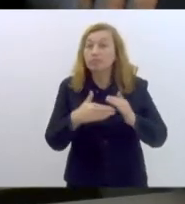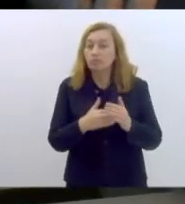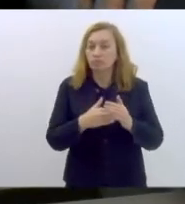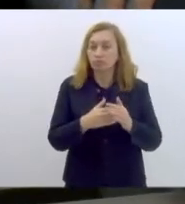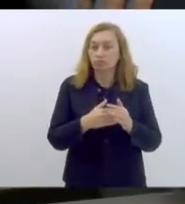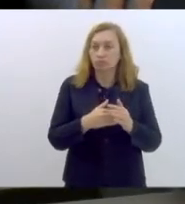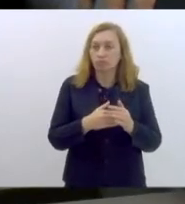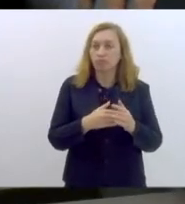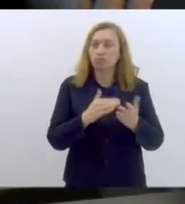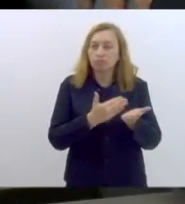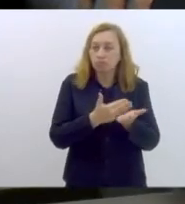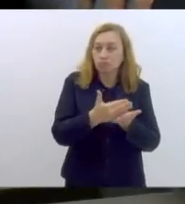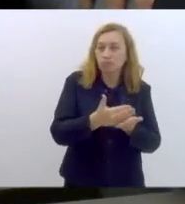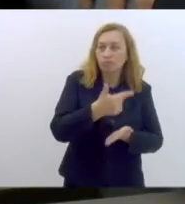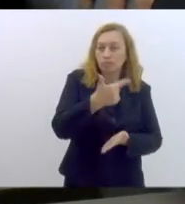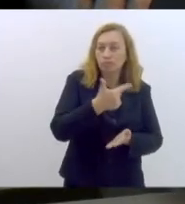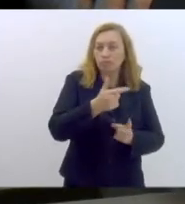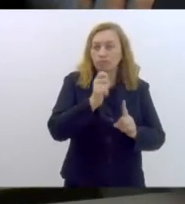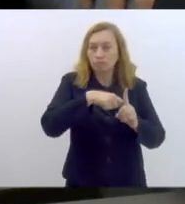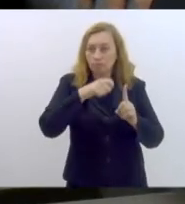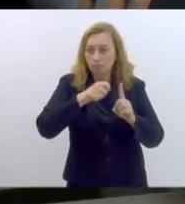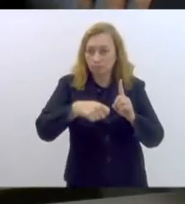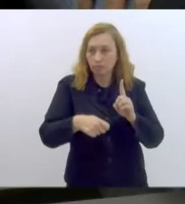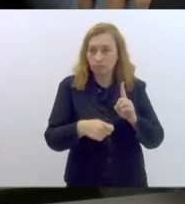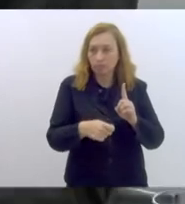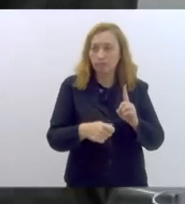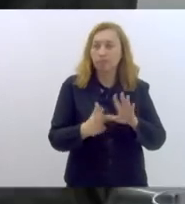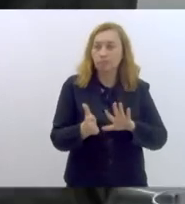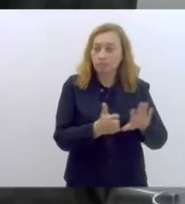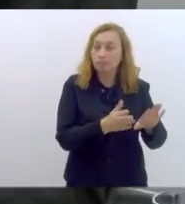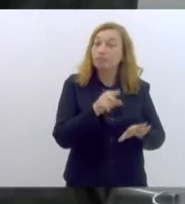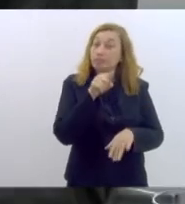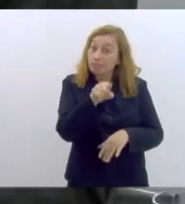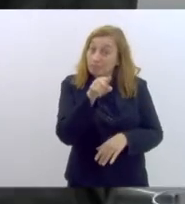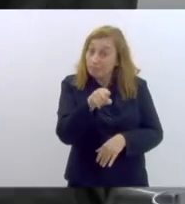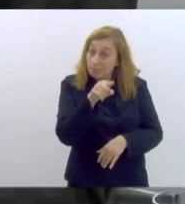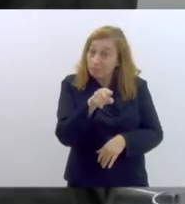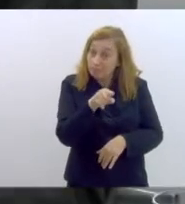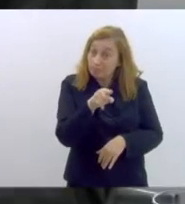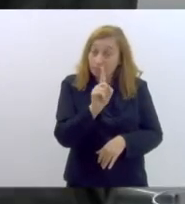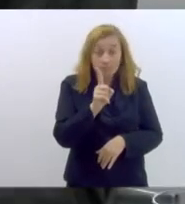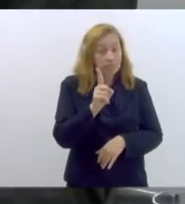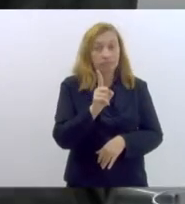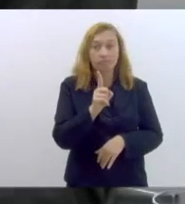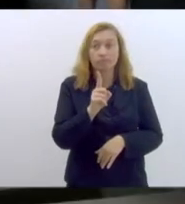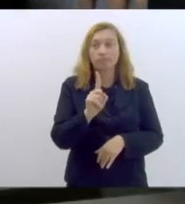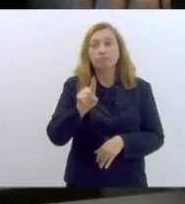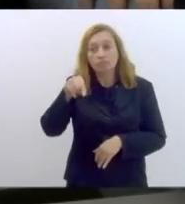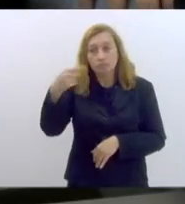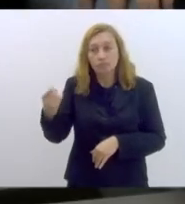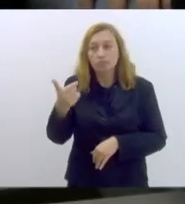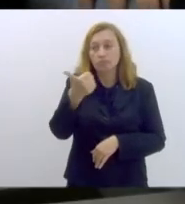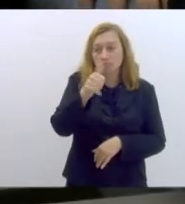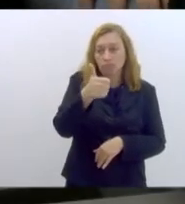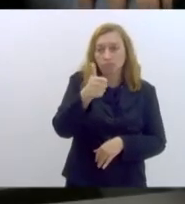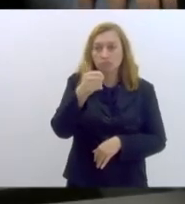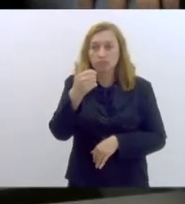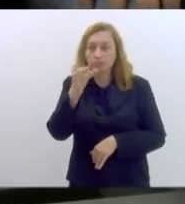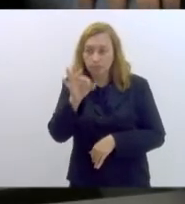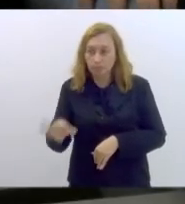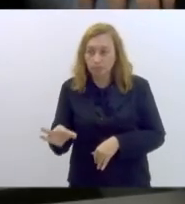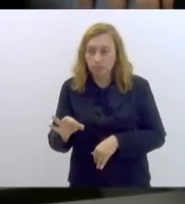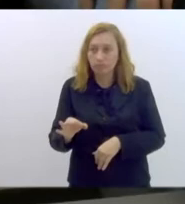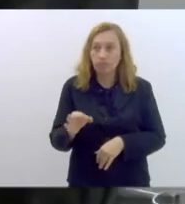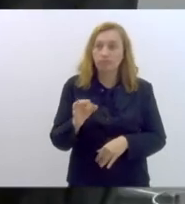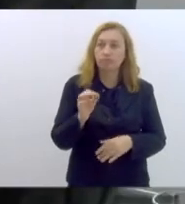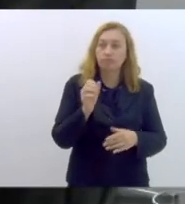que começa no segundo mês após a homologação do regime. Sim, mas eu estou falando este mesmo. Não, os outros 11% é em cima da sua dívida